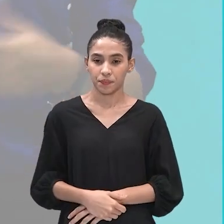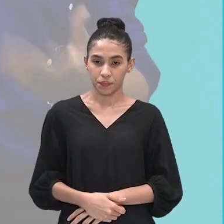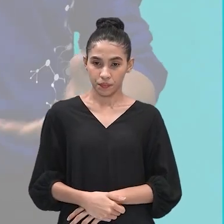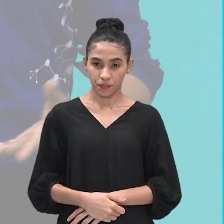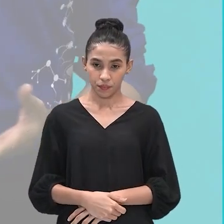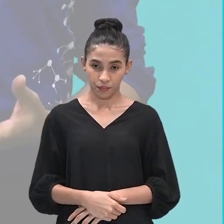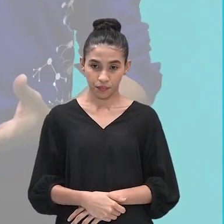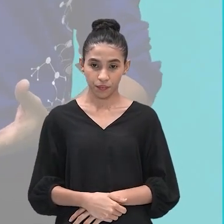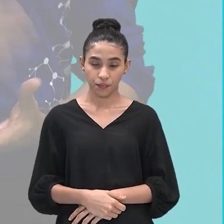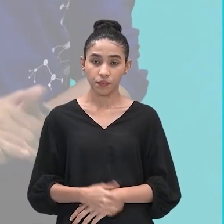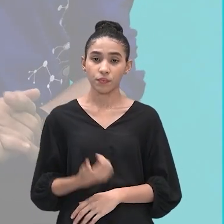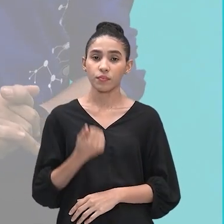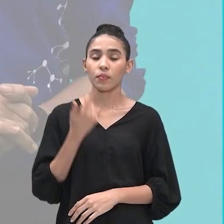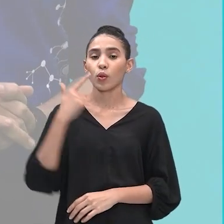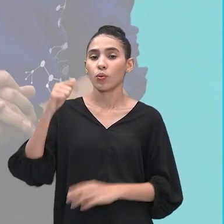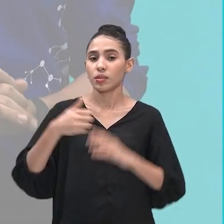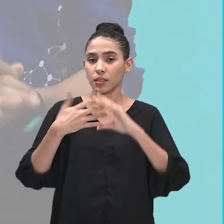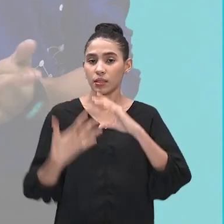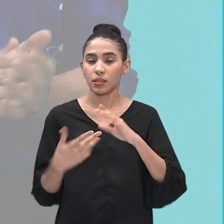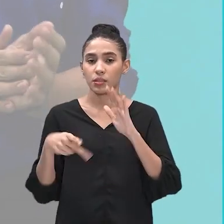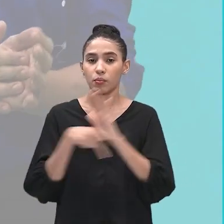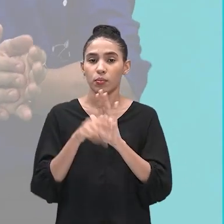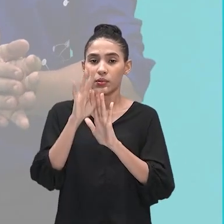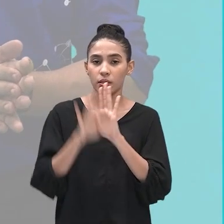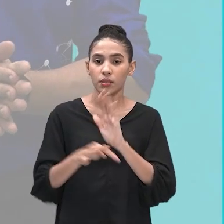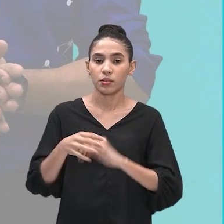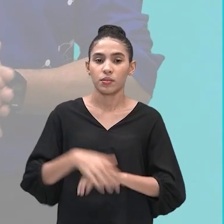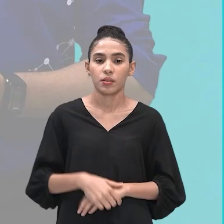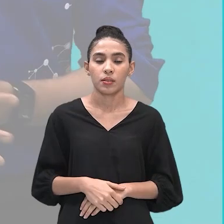Outras características desse texto, vamos lá.